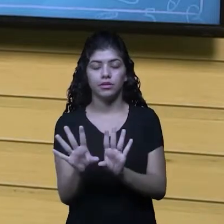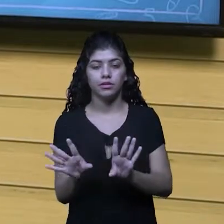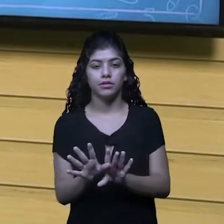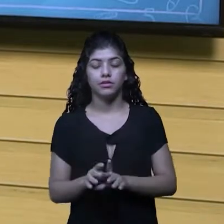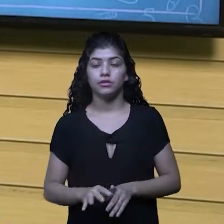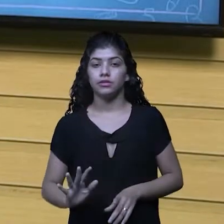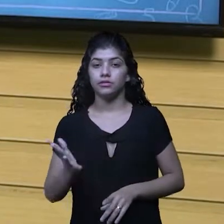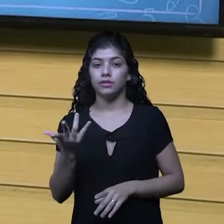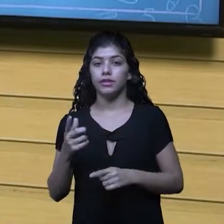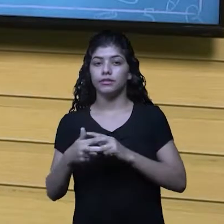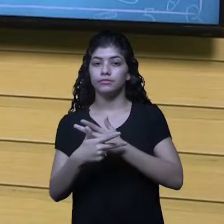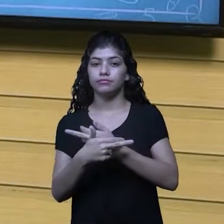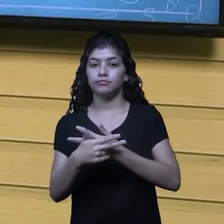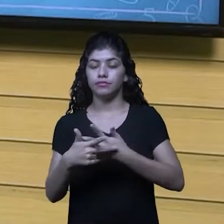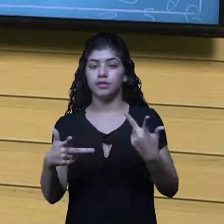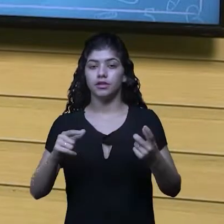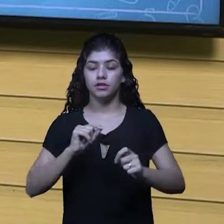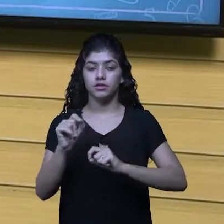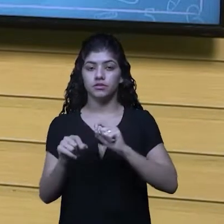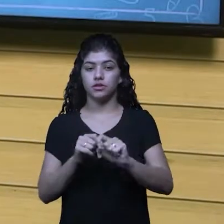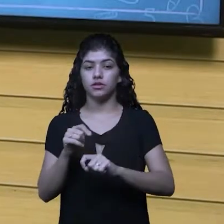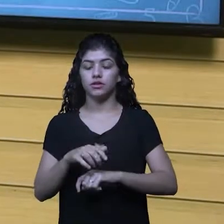por diferentes